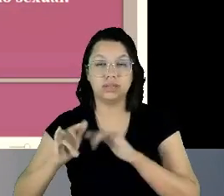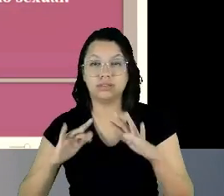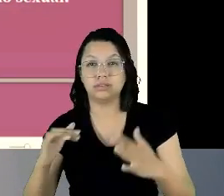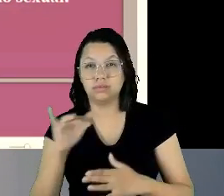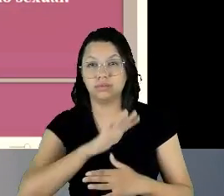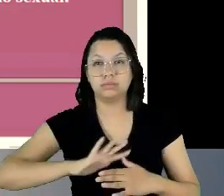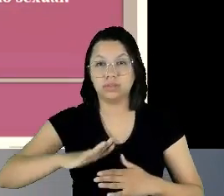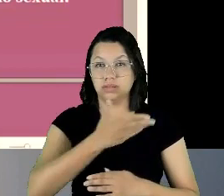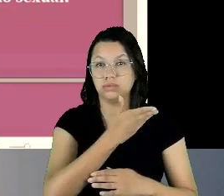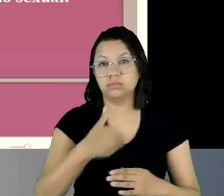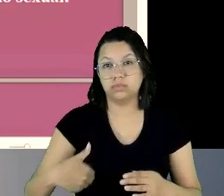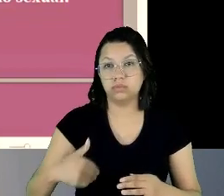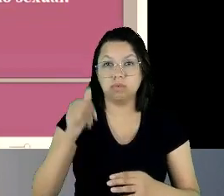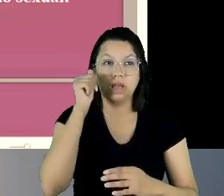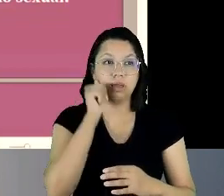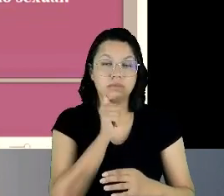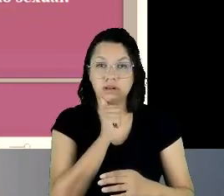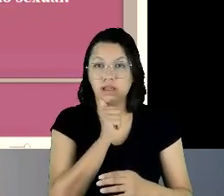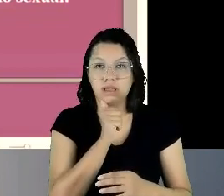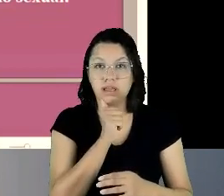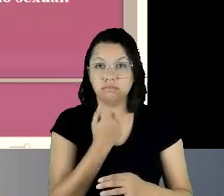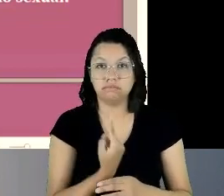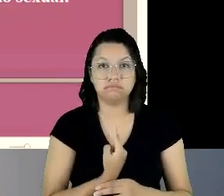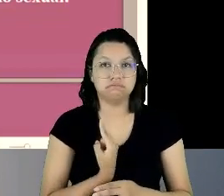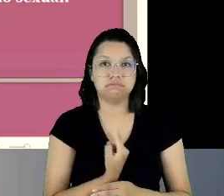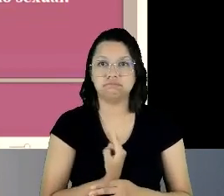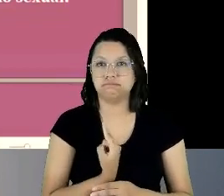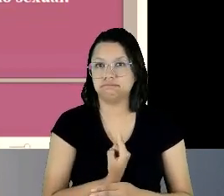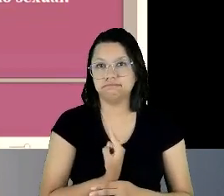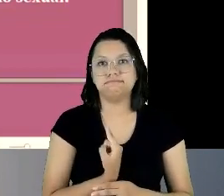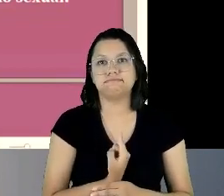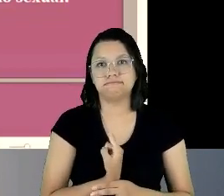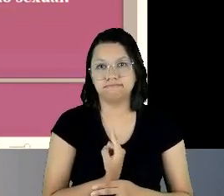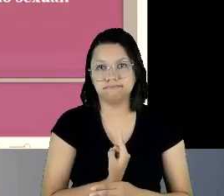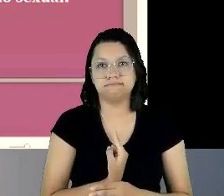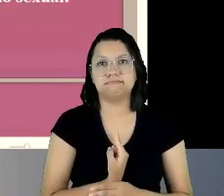público, basicamente, a mulher estava sozinha.